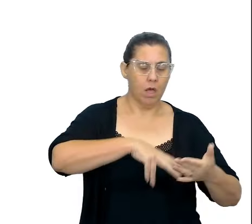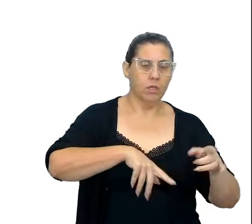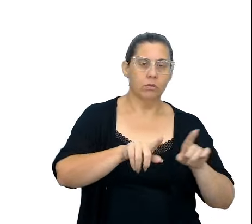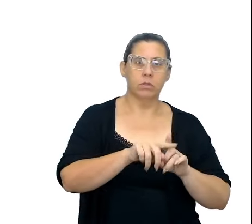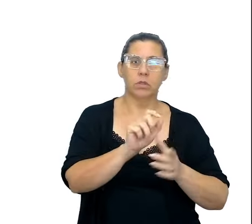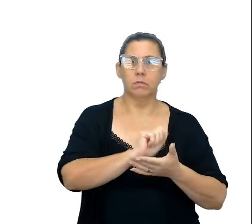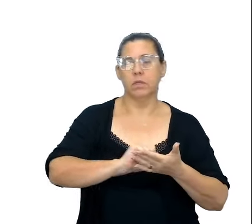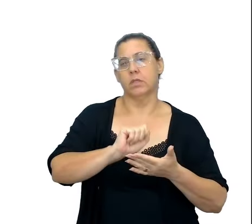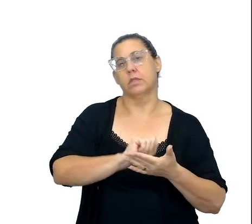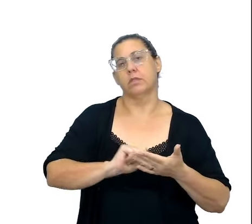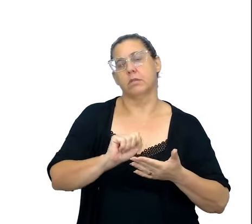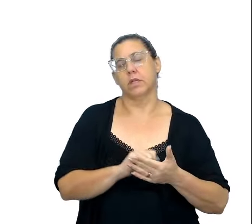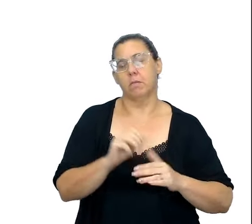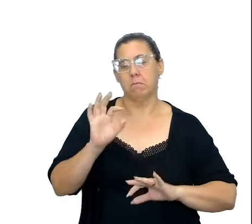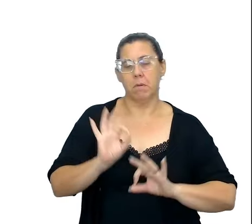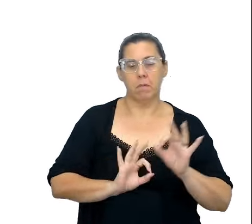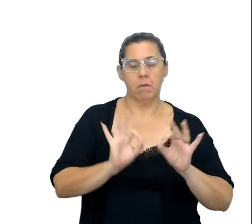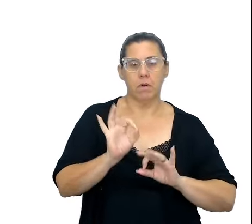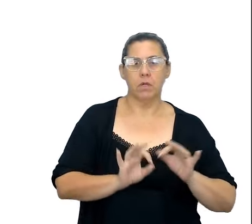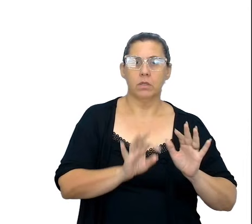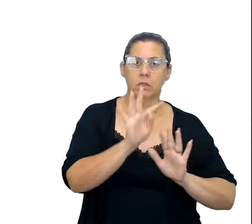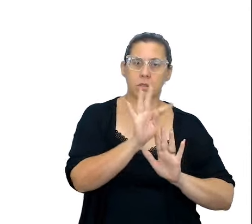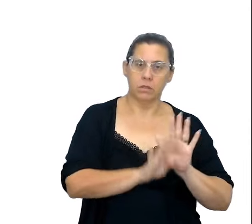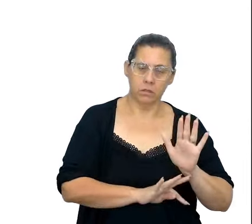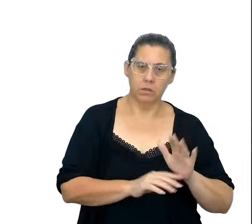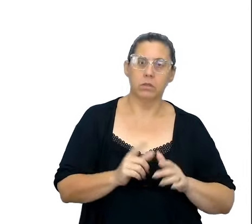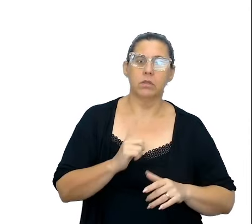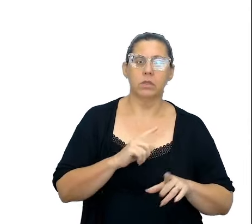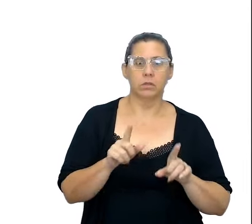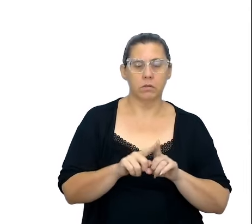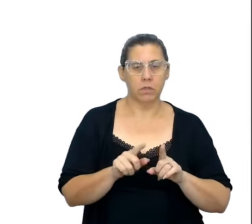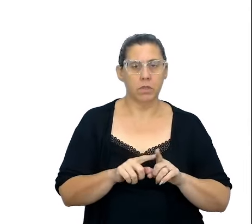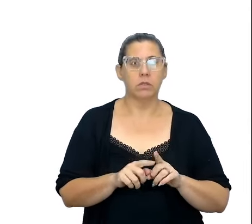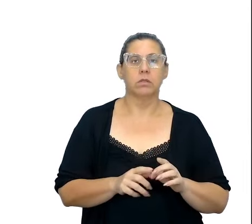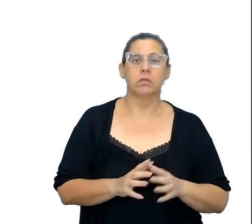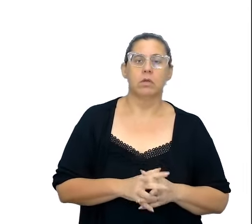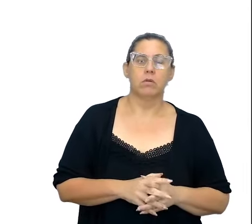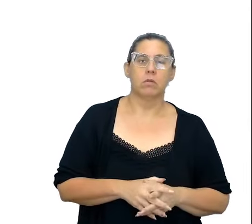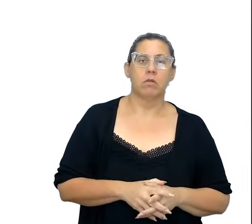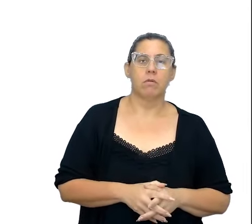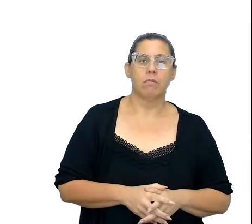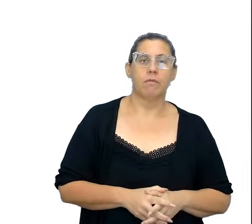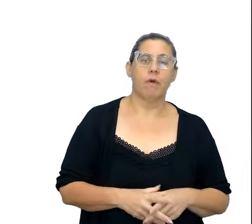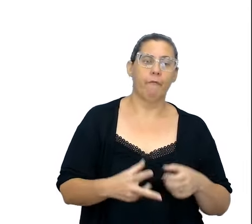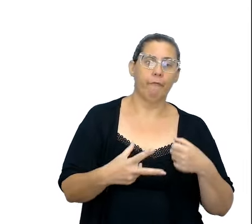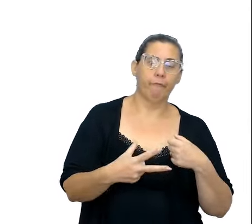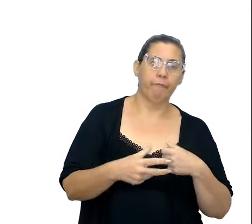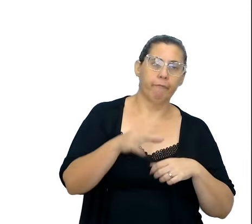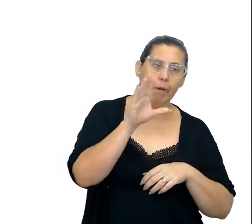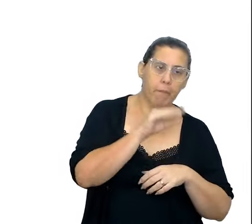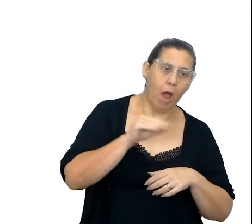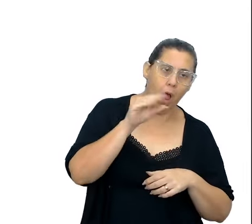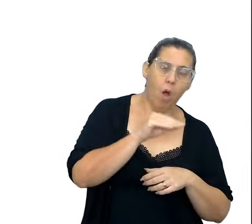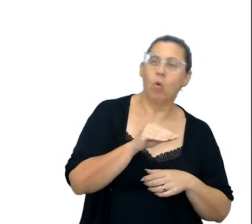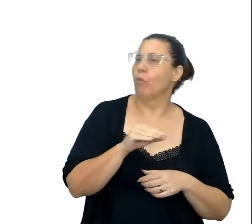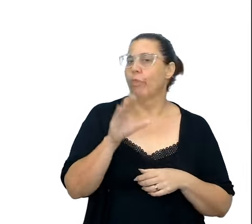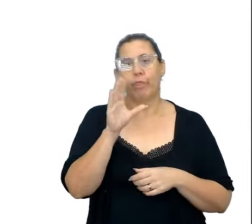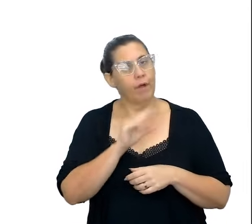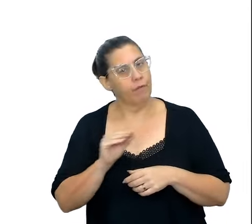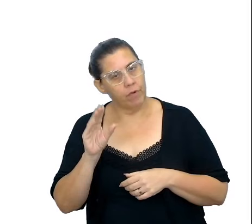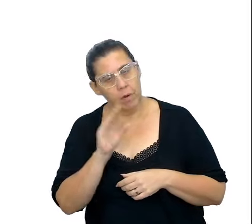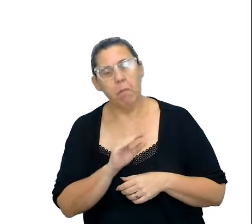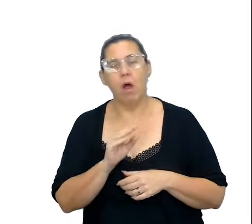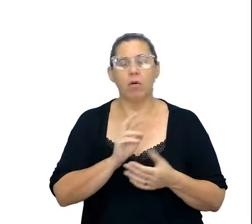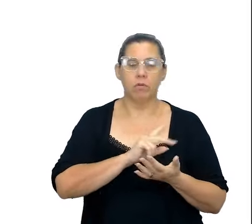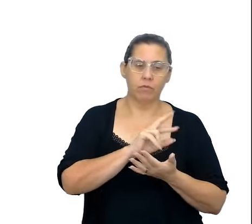escrita para a produção de textos, envolvendo linguagens verbal, não verbal e multimodal de vários